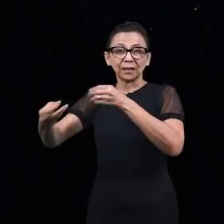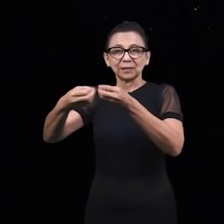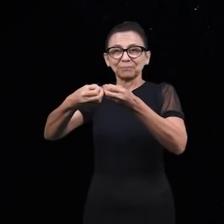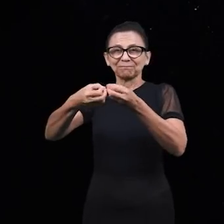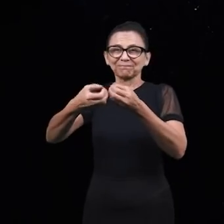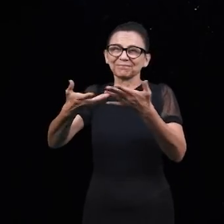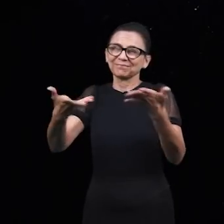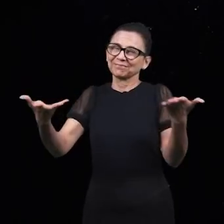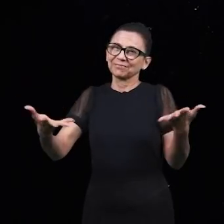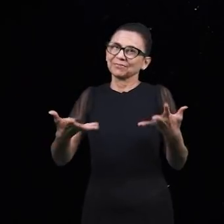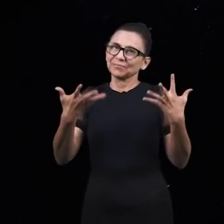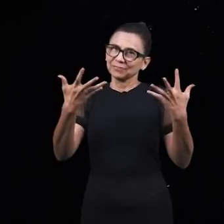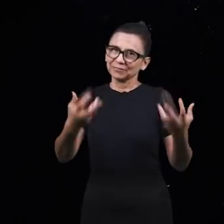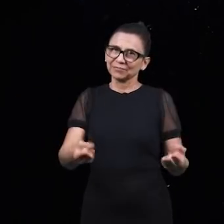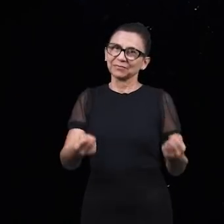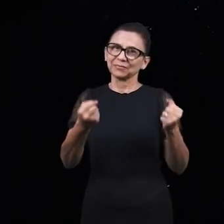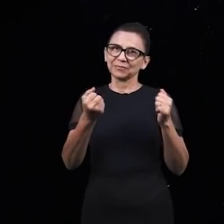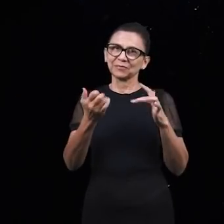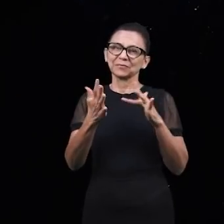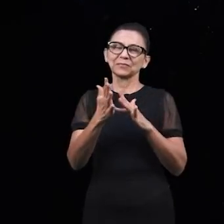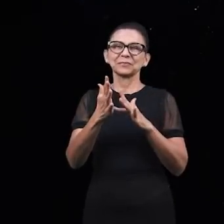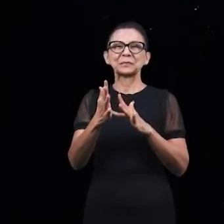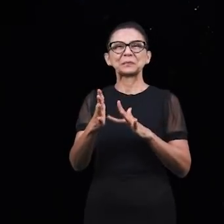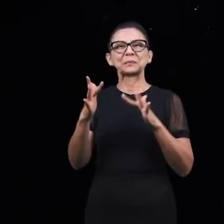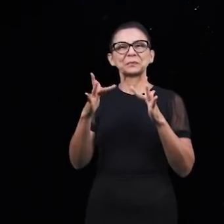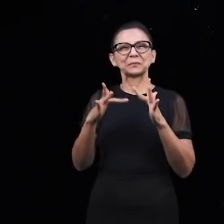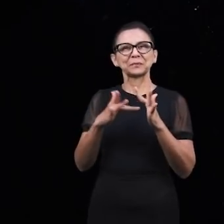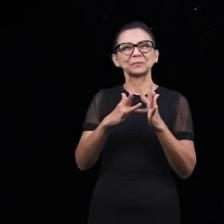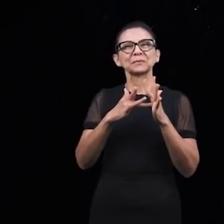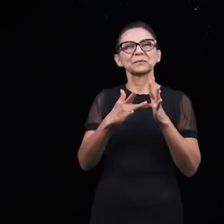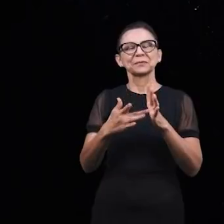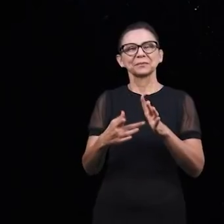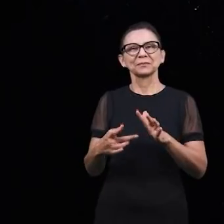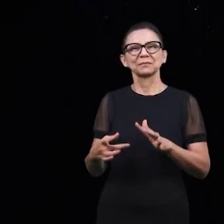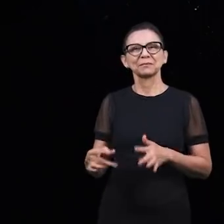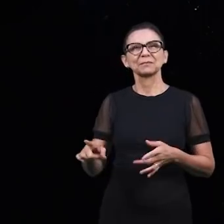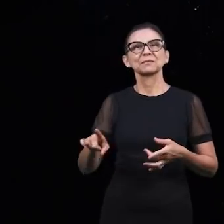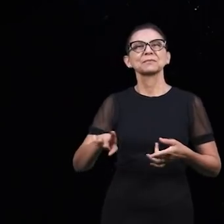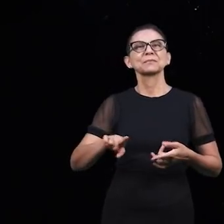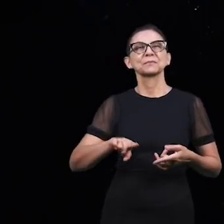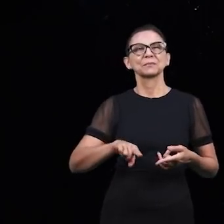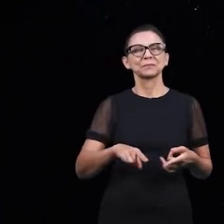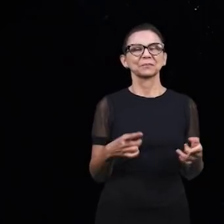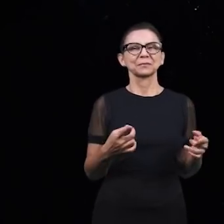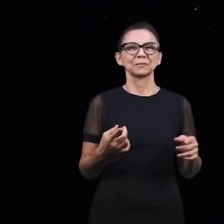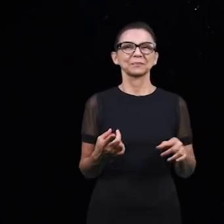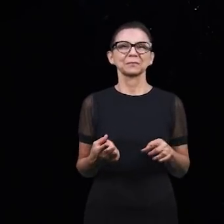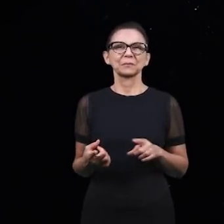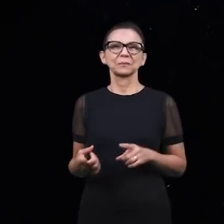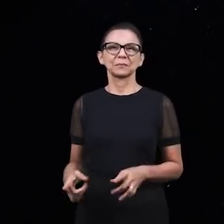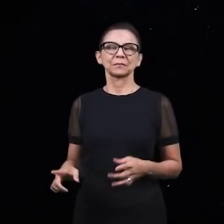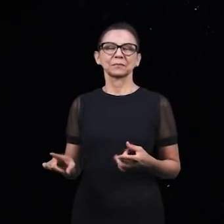salvar, vida te dar, venha Jesus.